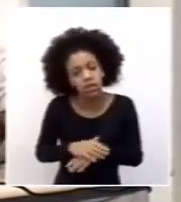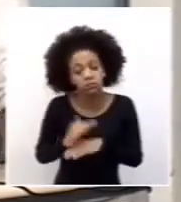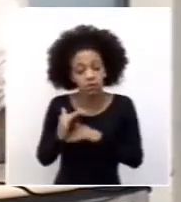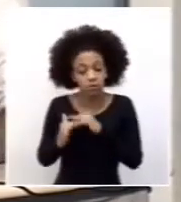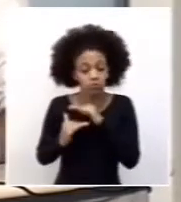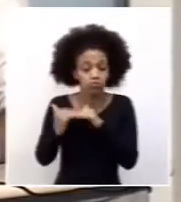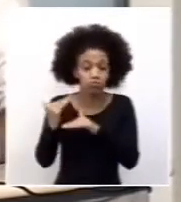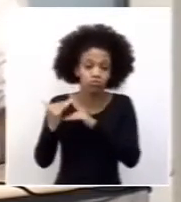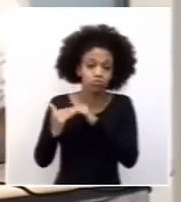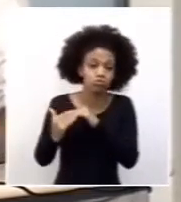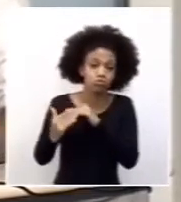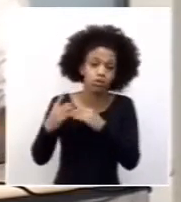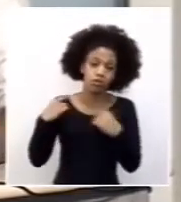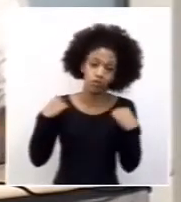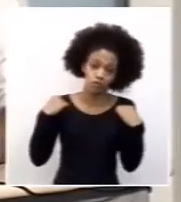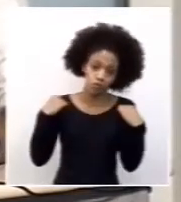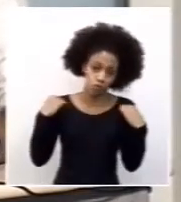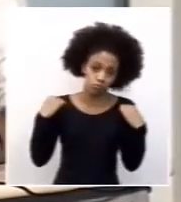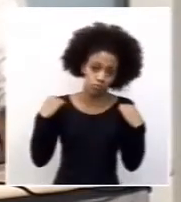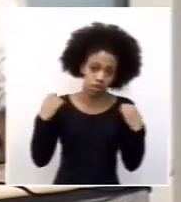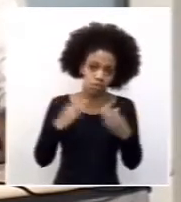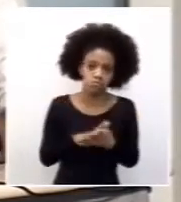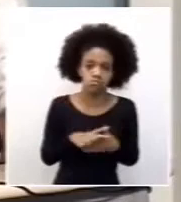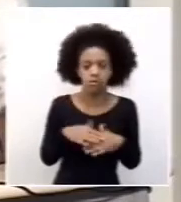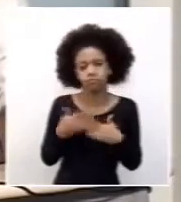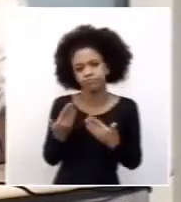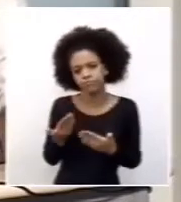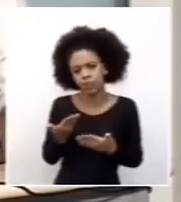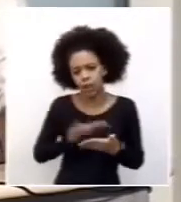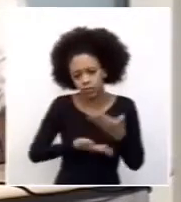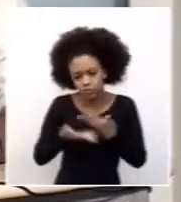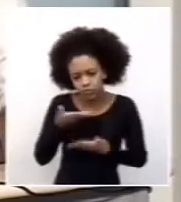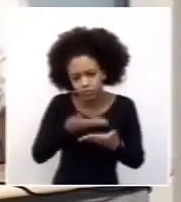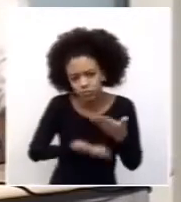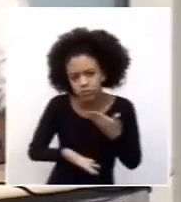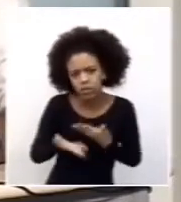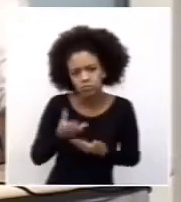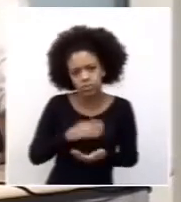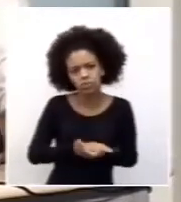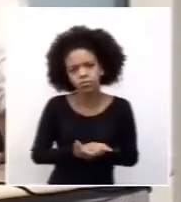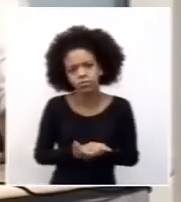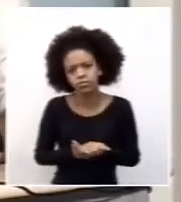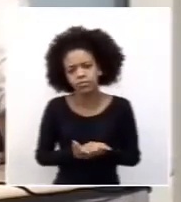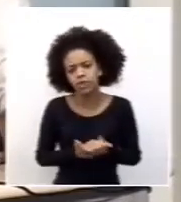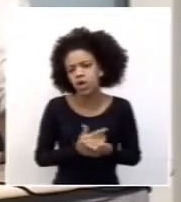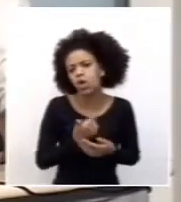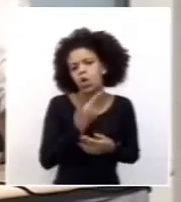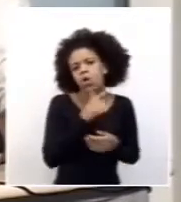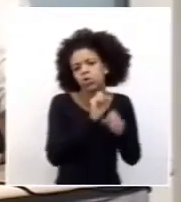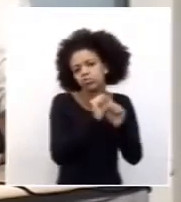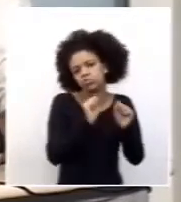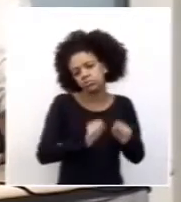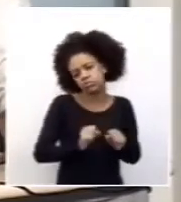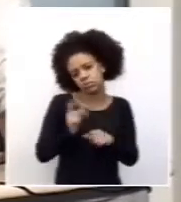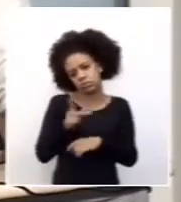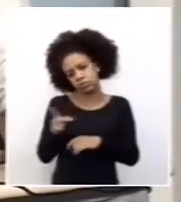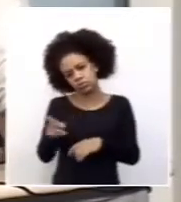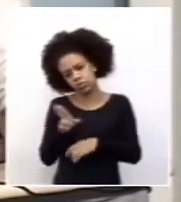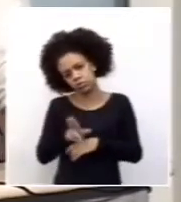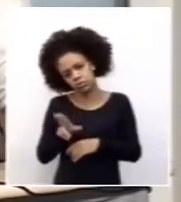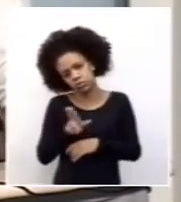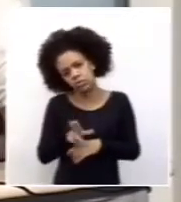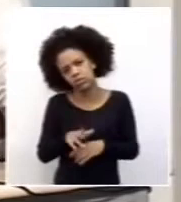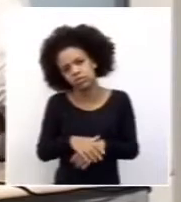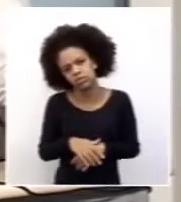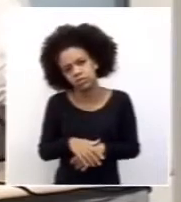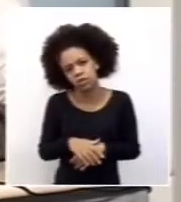construção colaborativa, isso gera um dinamismo. Tá? Outras plataformas que os professores estão utilizando muito,